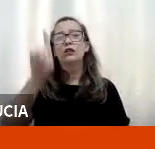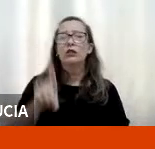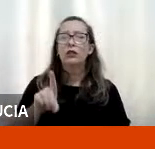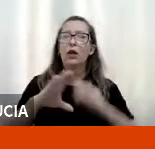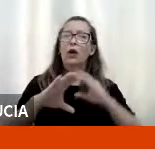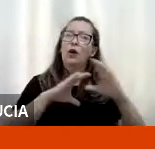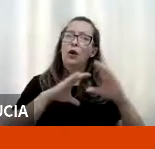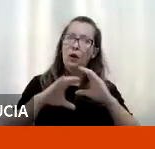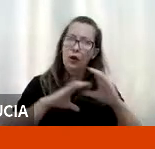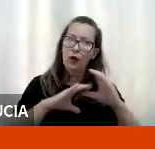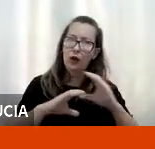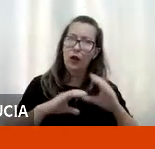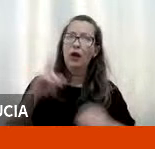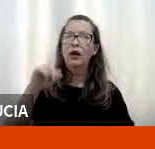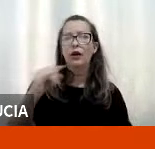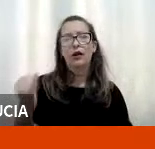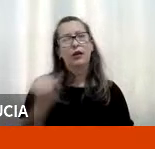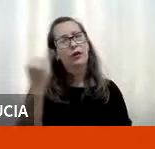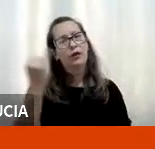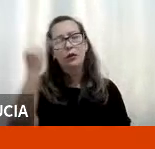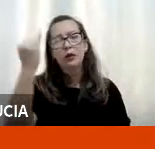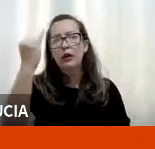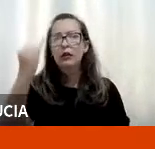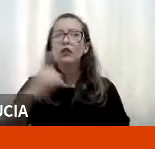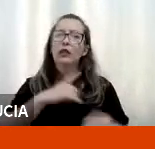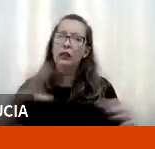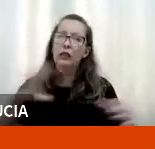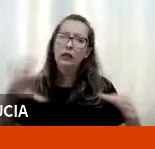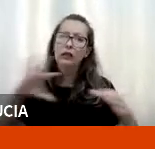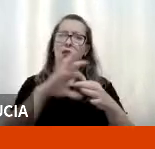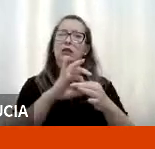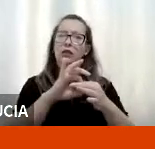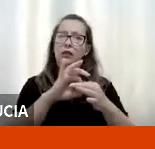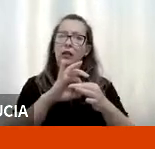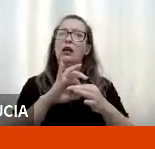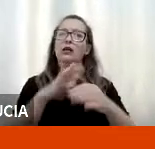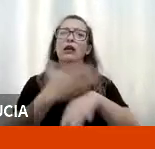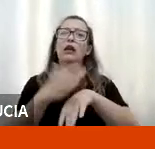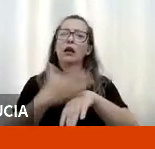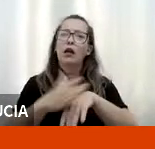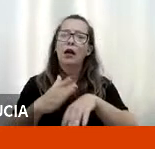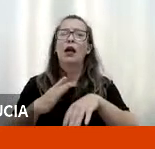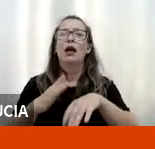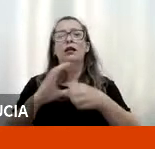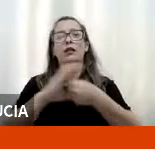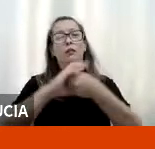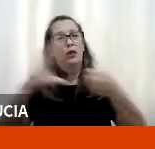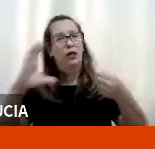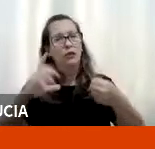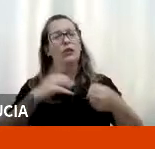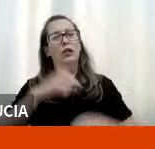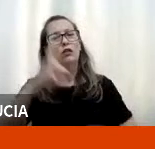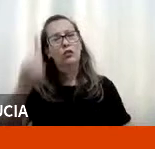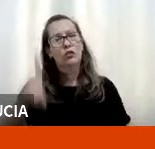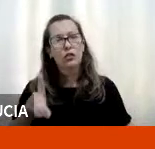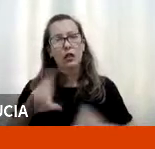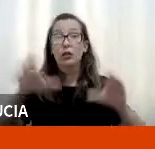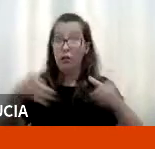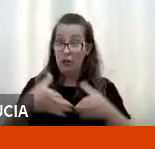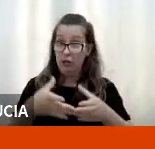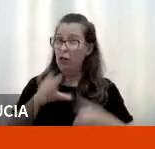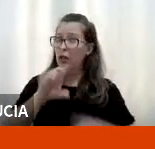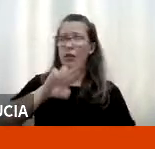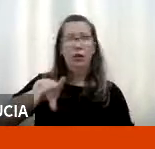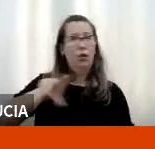é indissociável da prática democrática. Um direito coletivo, não somente individual,